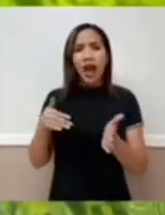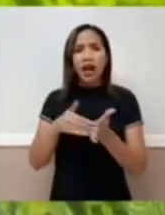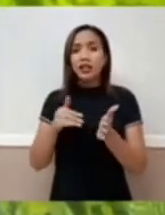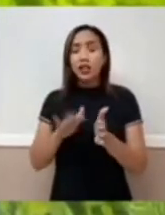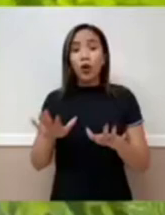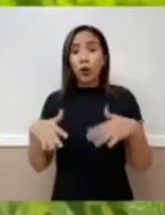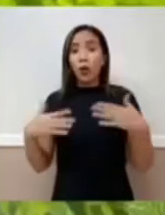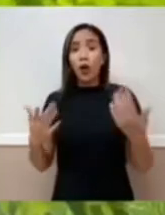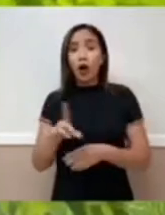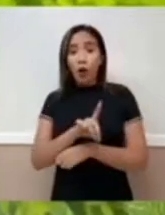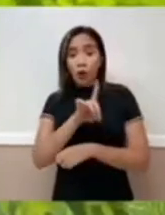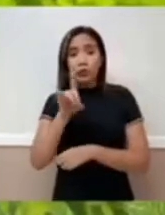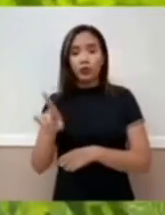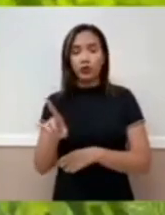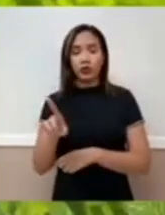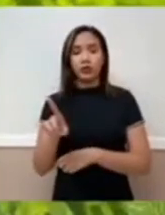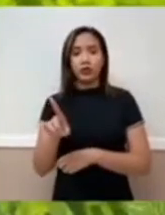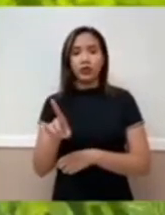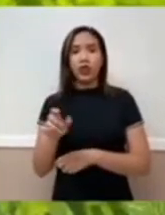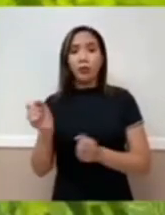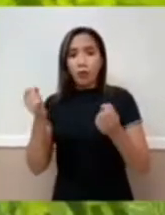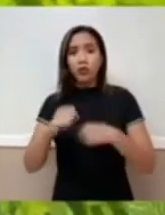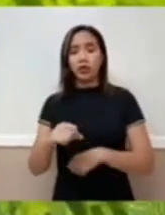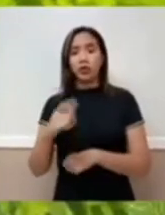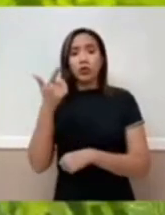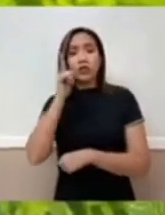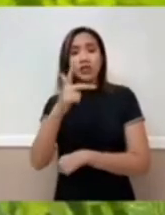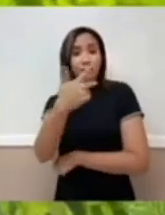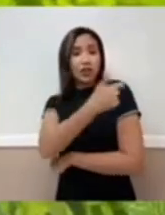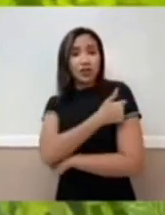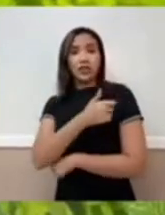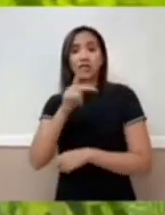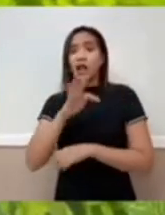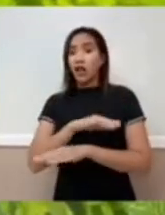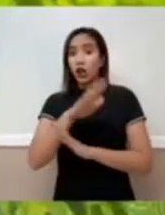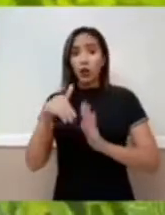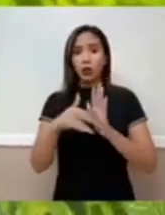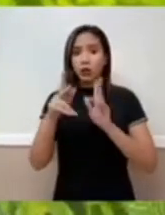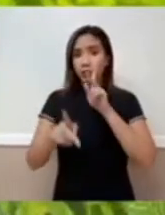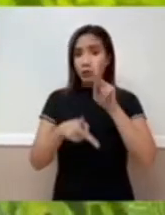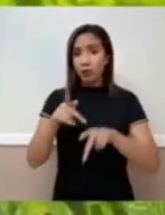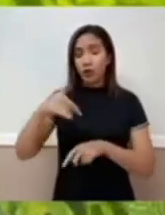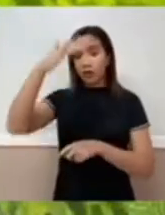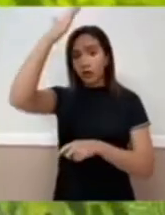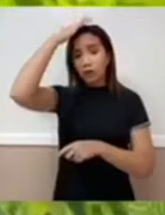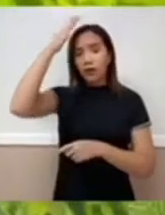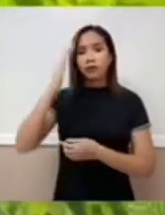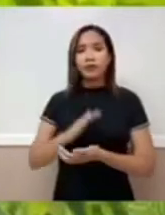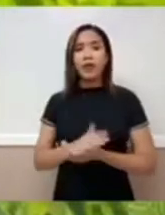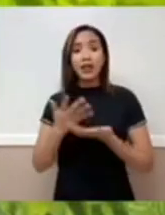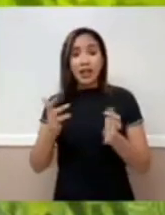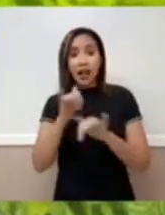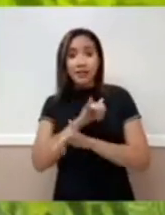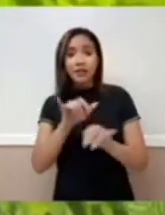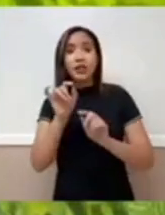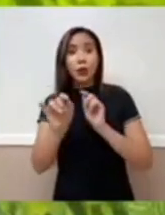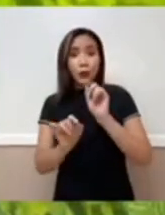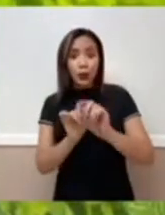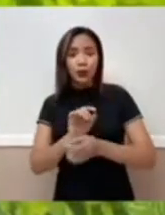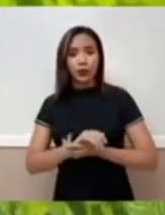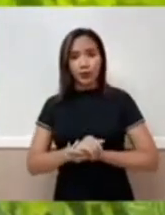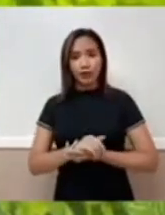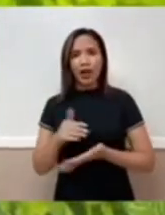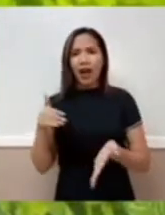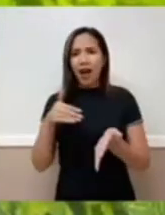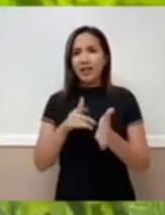até em que prazo estaremos vacinando toda a população adulta no Pará e queria anunciar